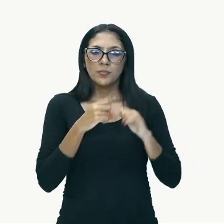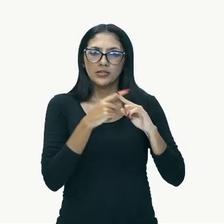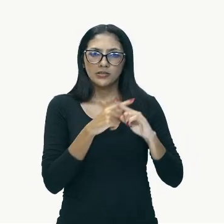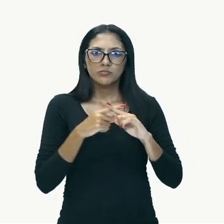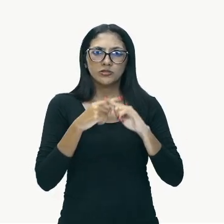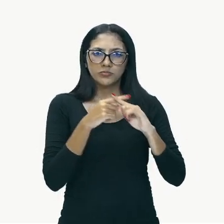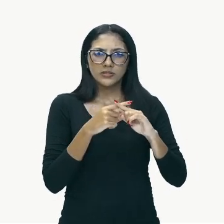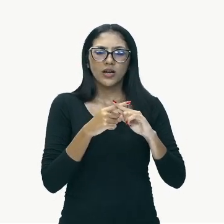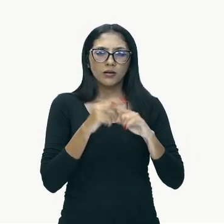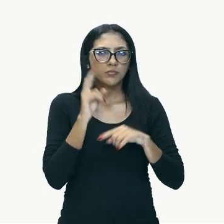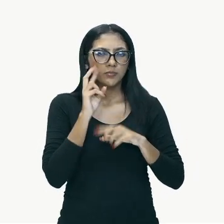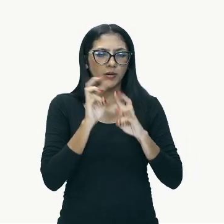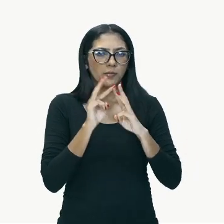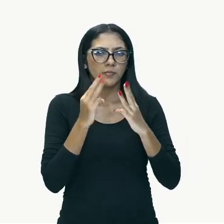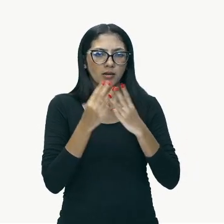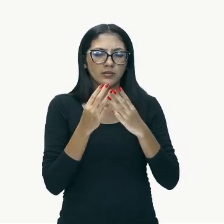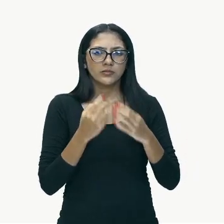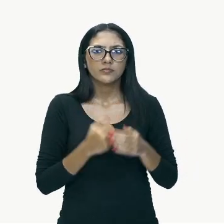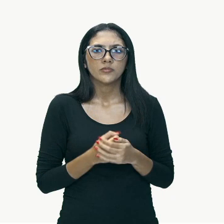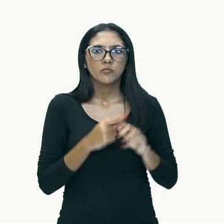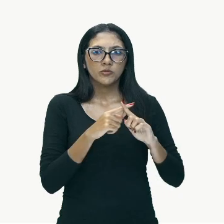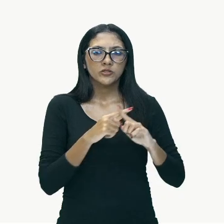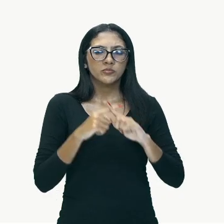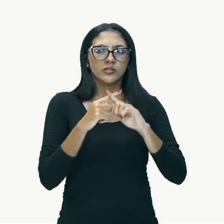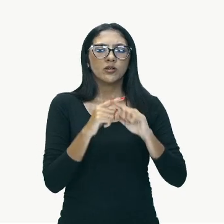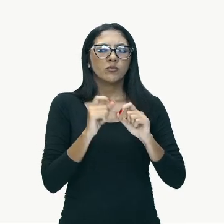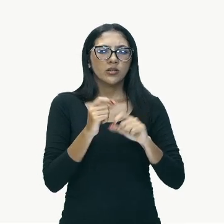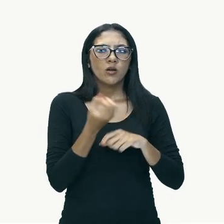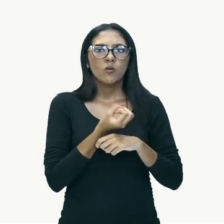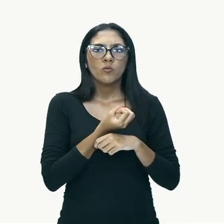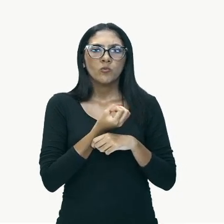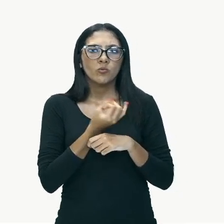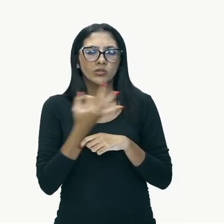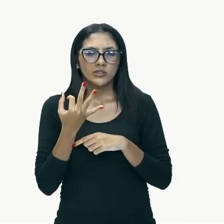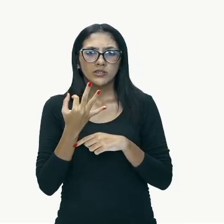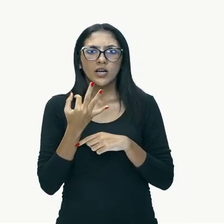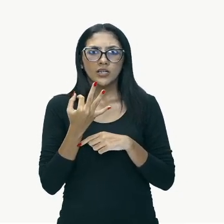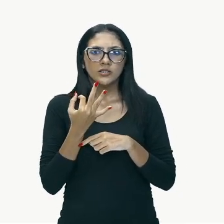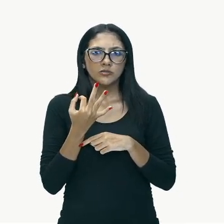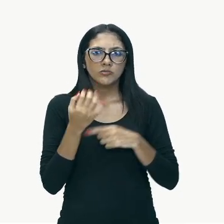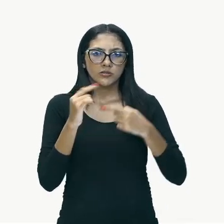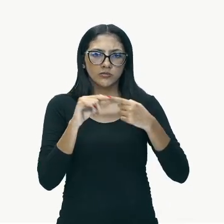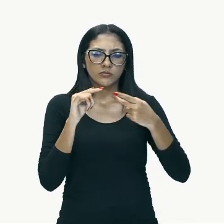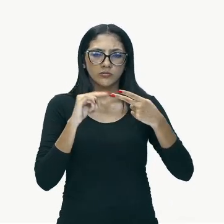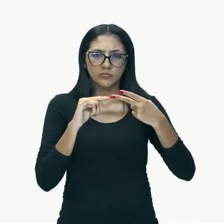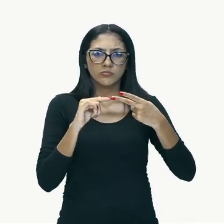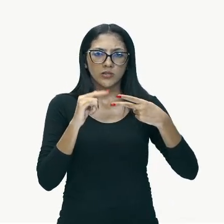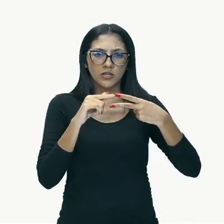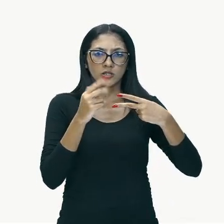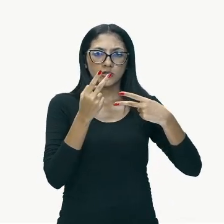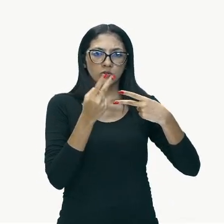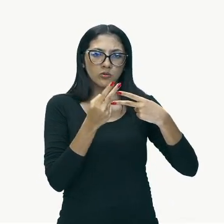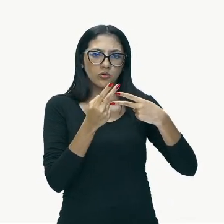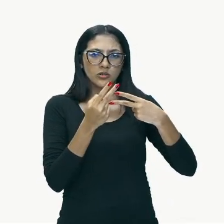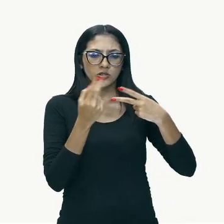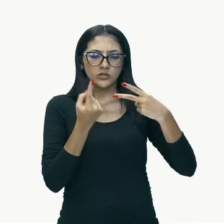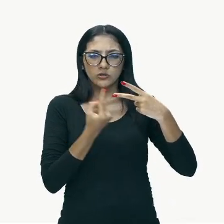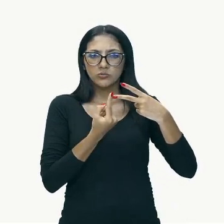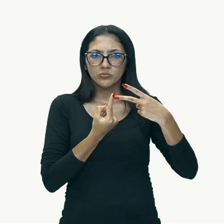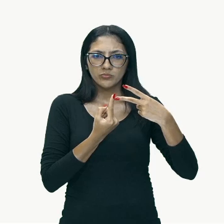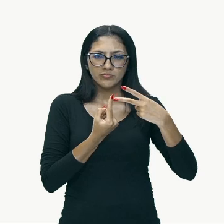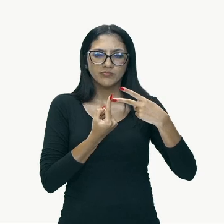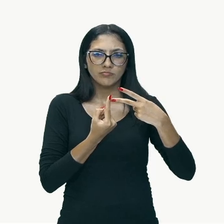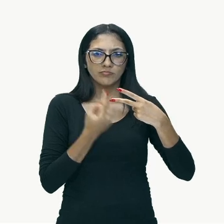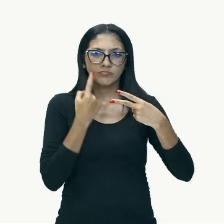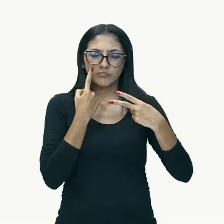isso aqui é a massa, eu vou multiplicar pela quantidade que eu tenho de cada um. Aqui eu tenho 2, aqui eu tenho 1. Então,